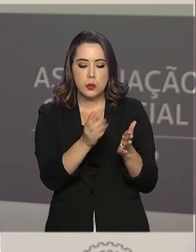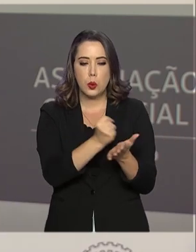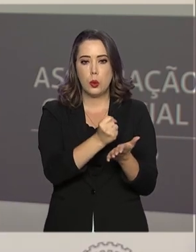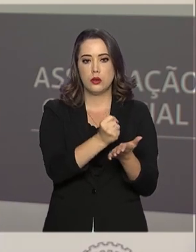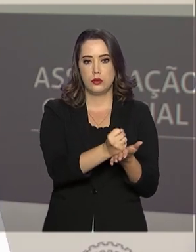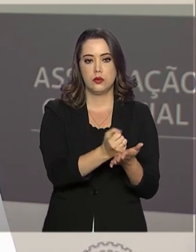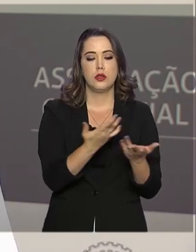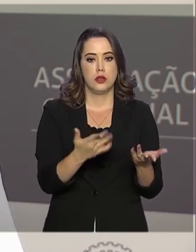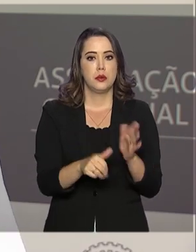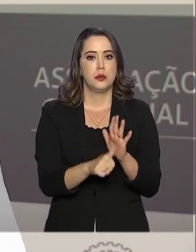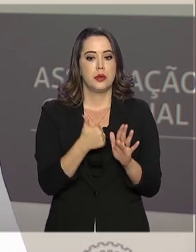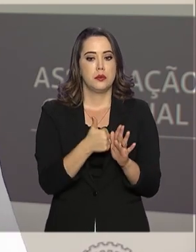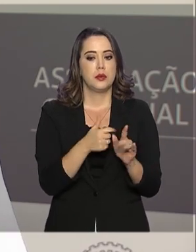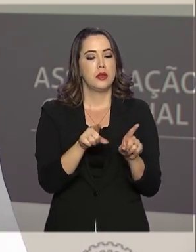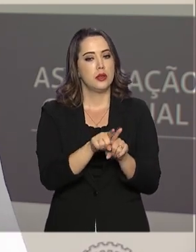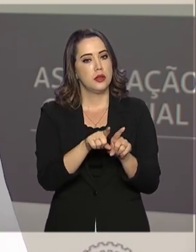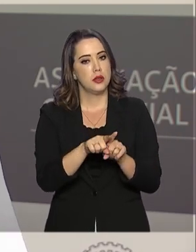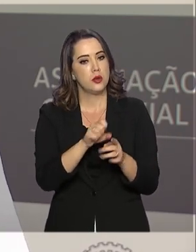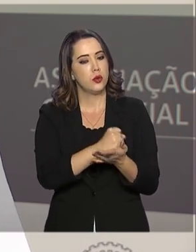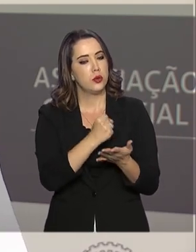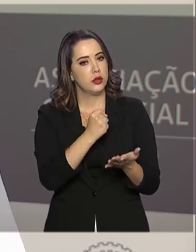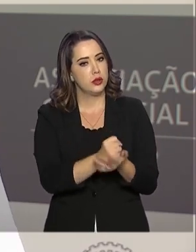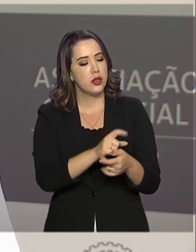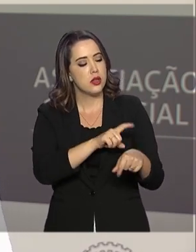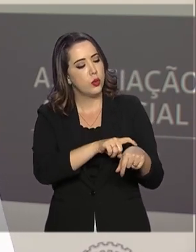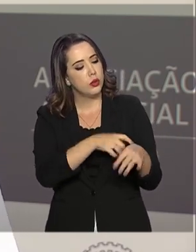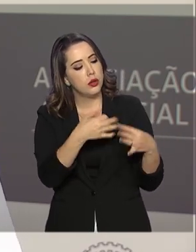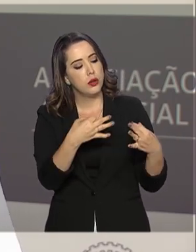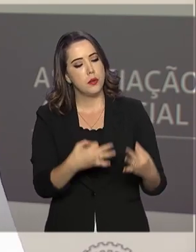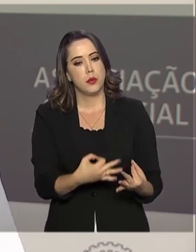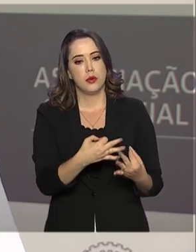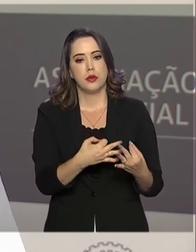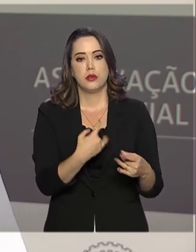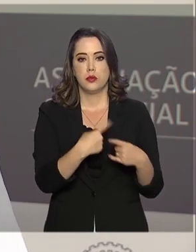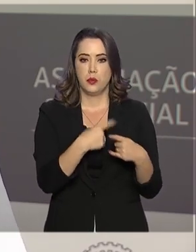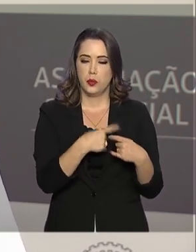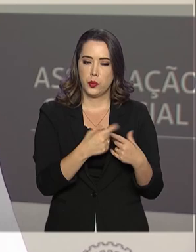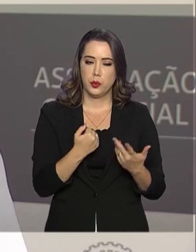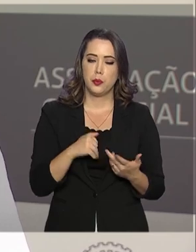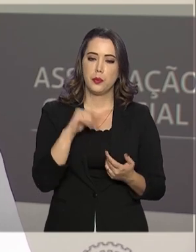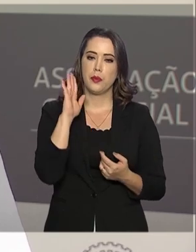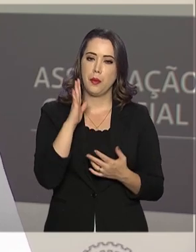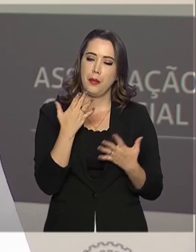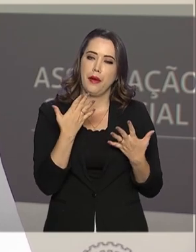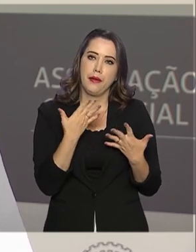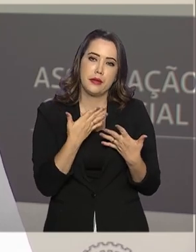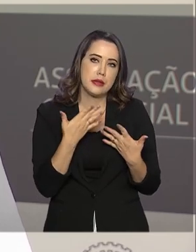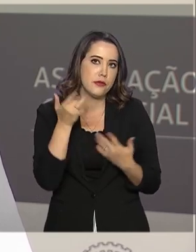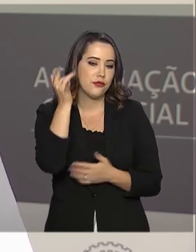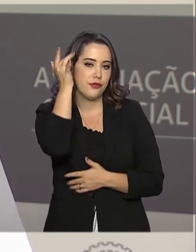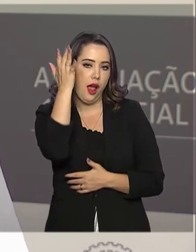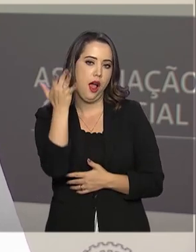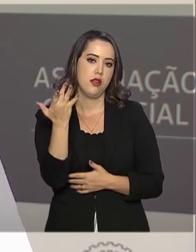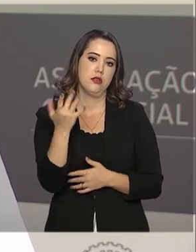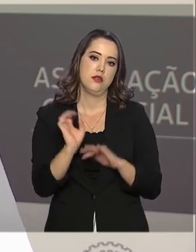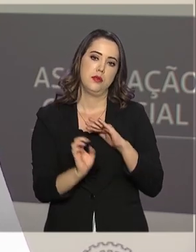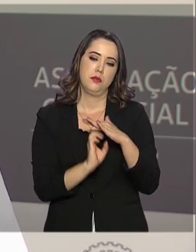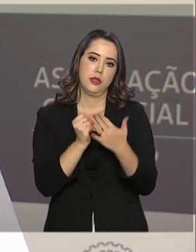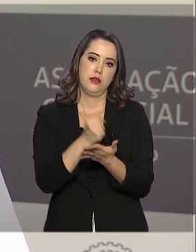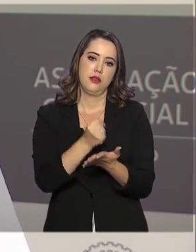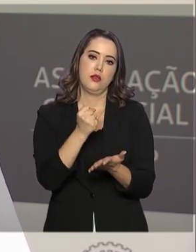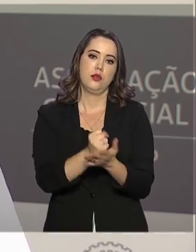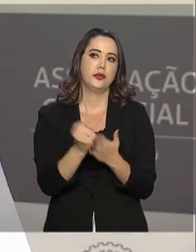Primeiro, a contratação do temporário, que acaba sendo mais flexível para ela do que o